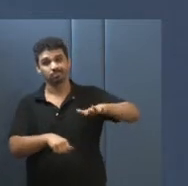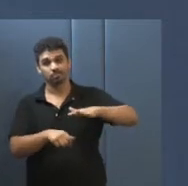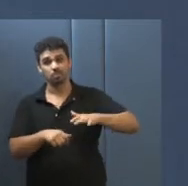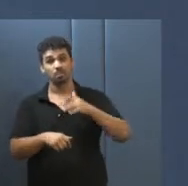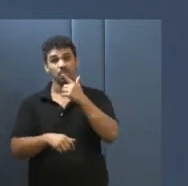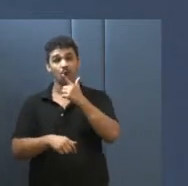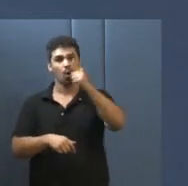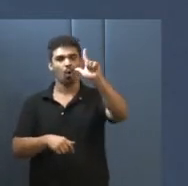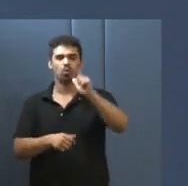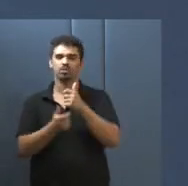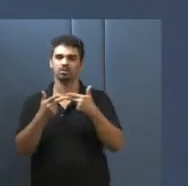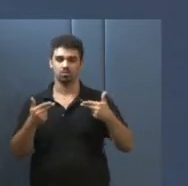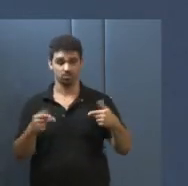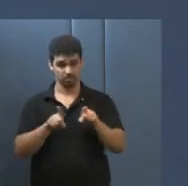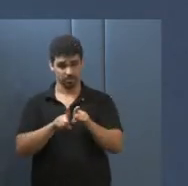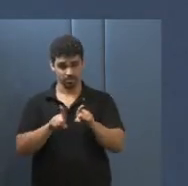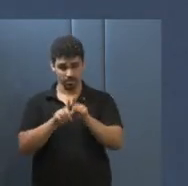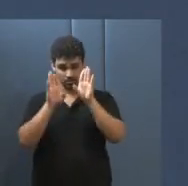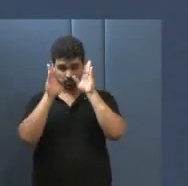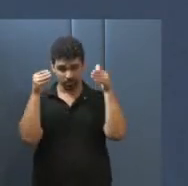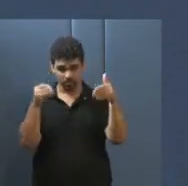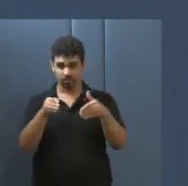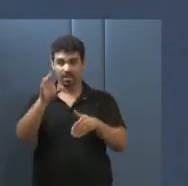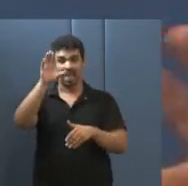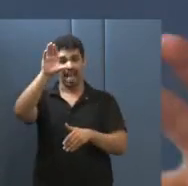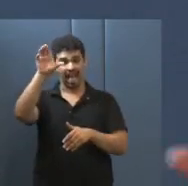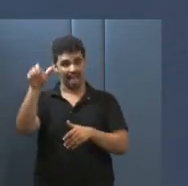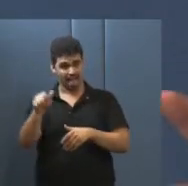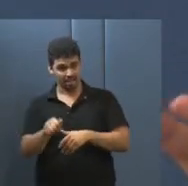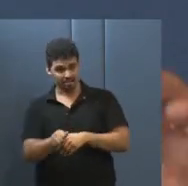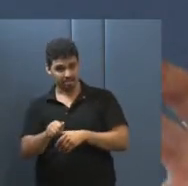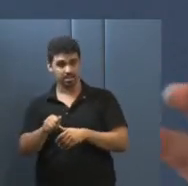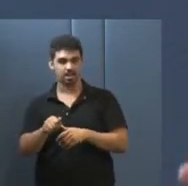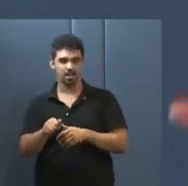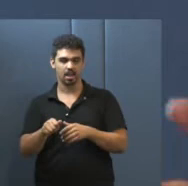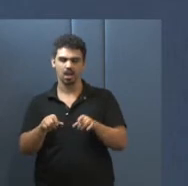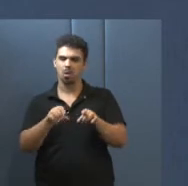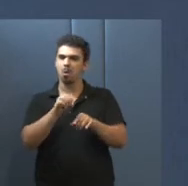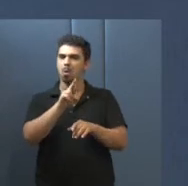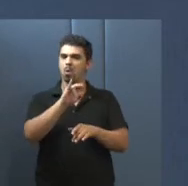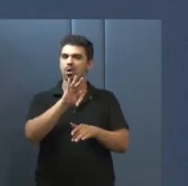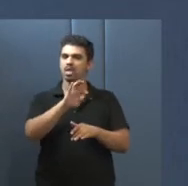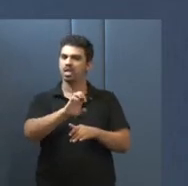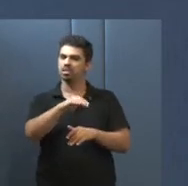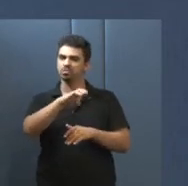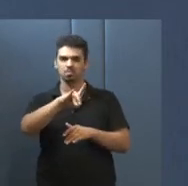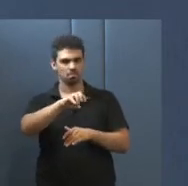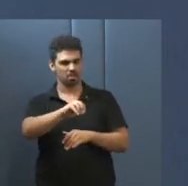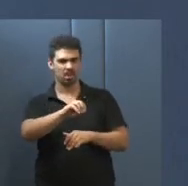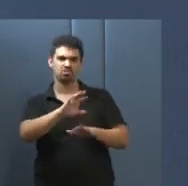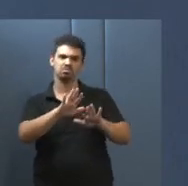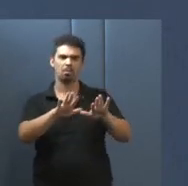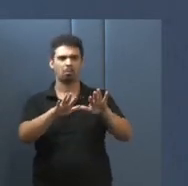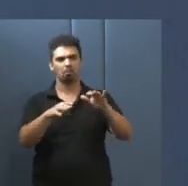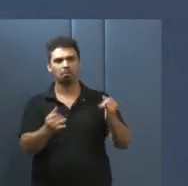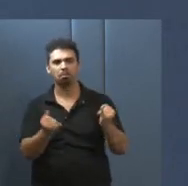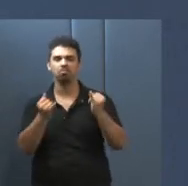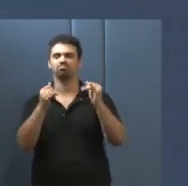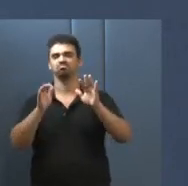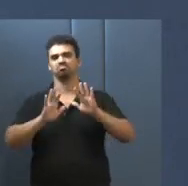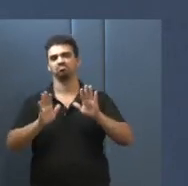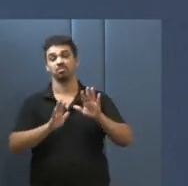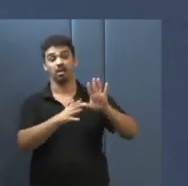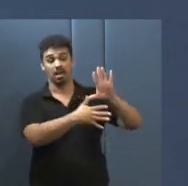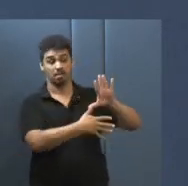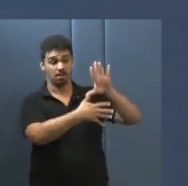também, para a gente se concentrar em África, Oriente Médio hoje já perdeu certa relevância. África e América Latina